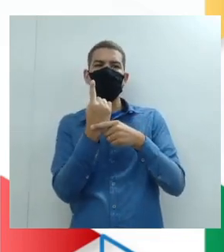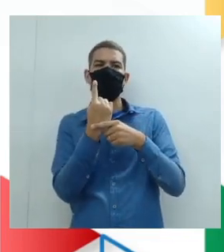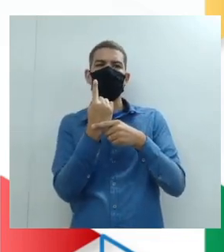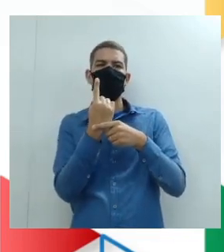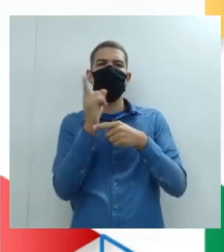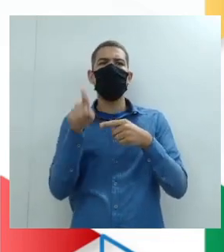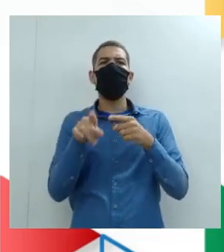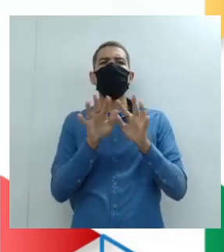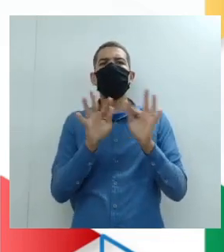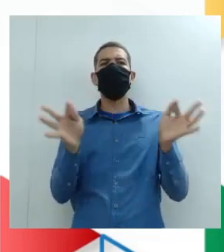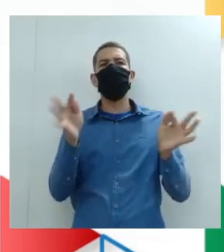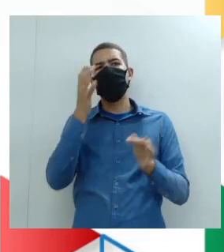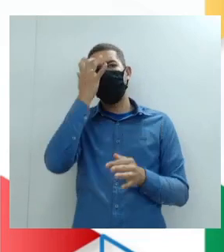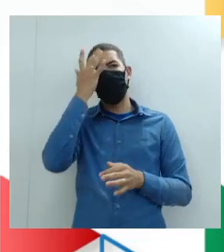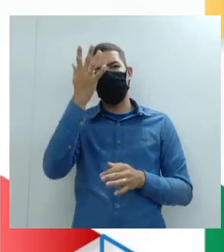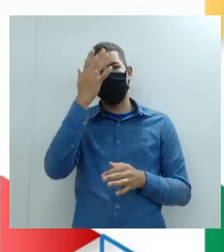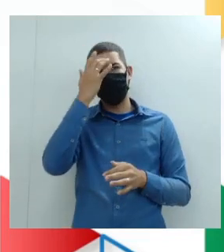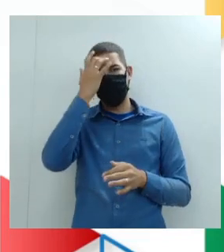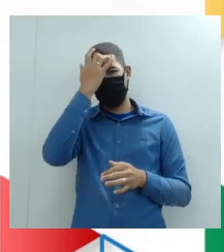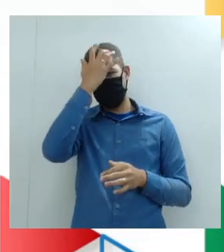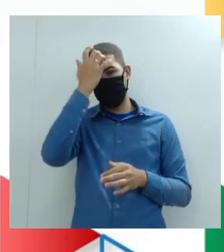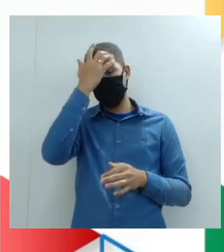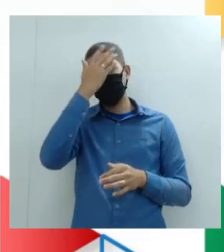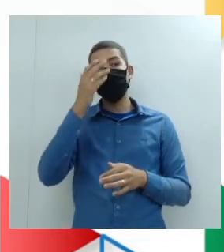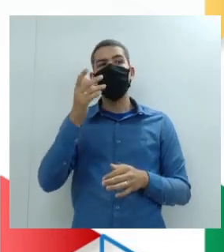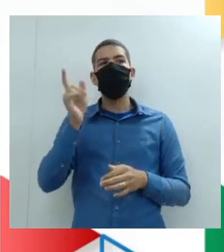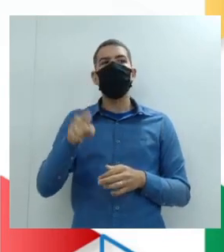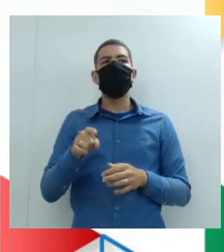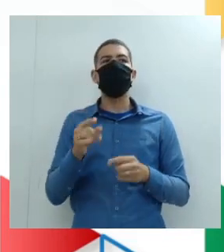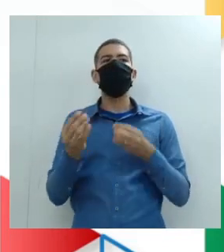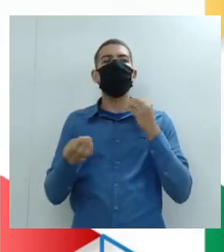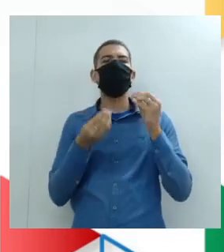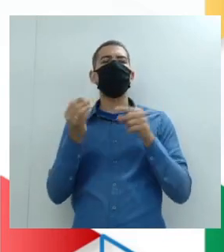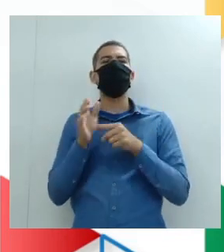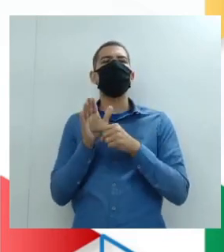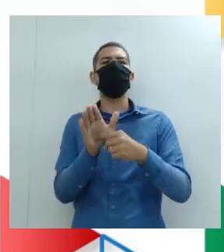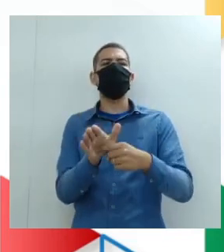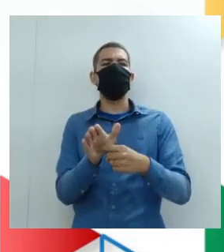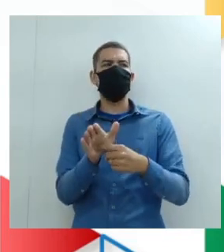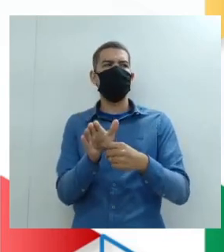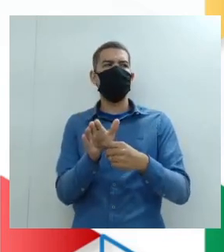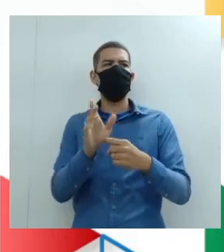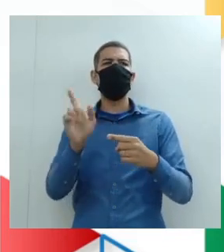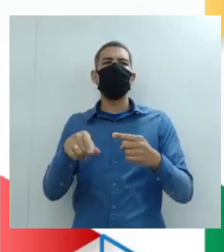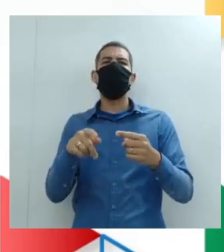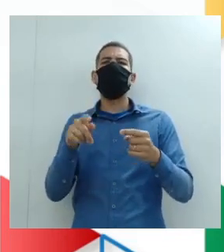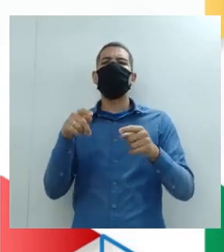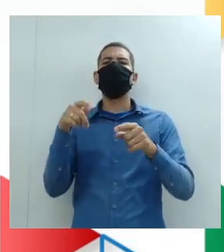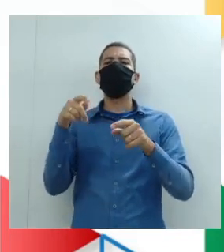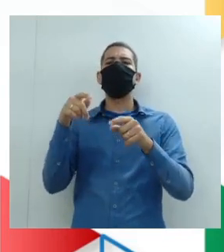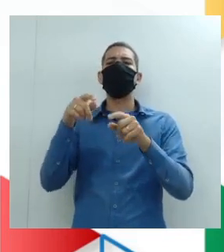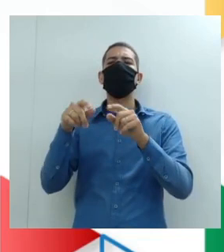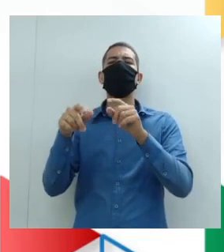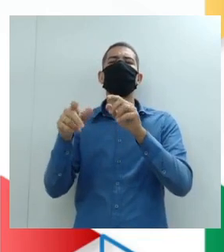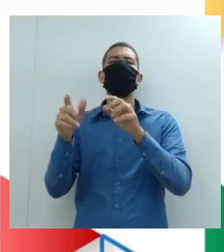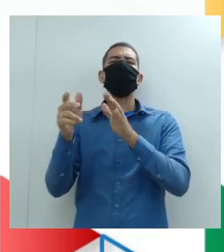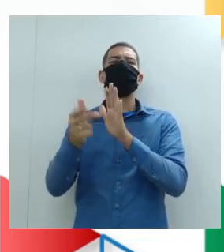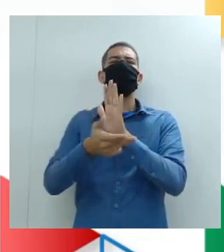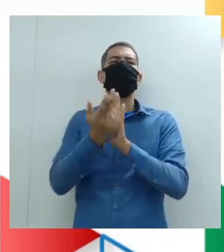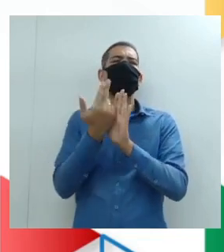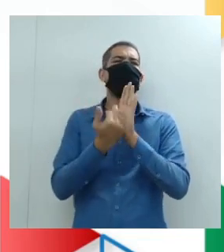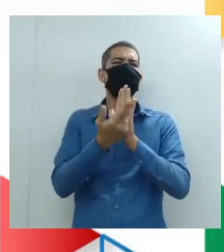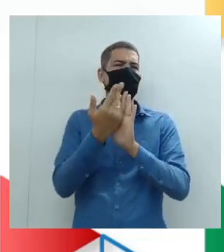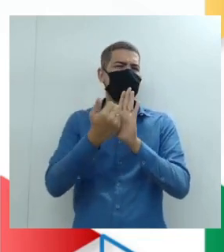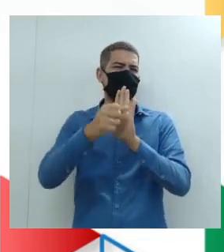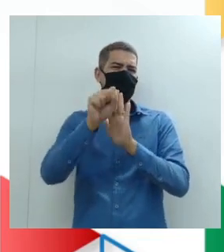fácil possível para eles. Essa era a forma que eles usavam para representar. Só que era em forma de símbolo. Vocês sabem que eles